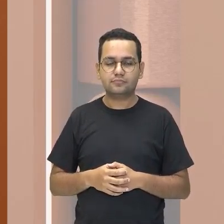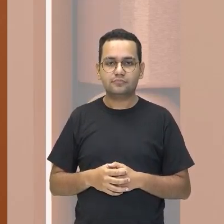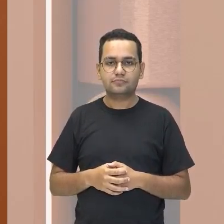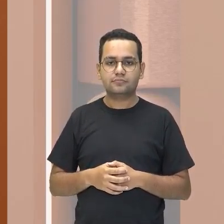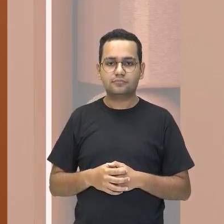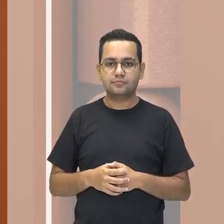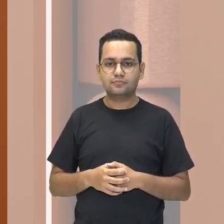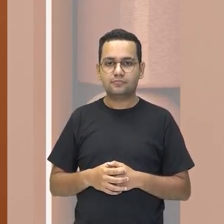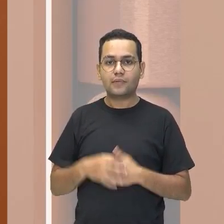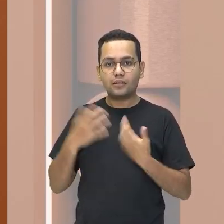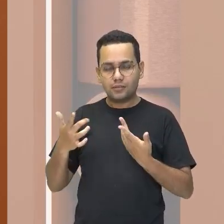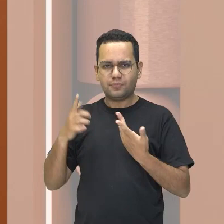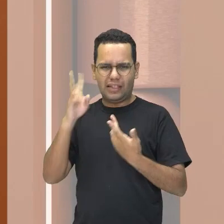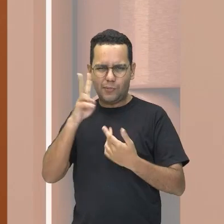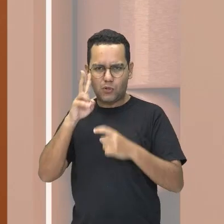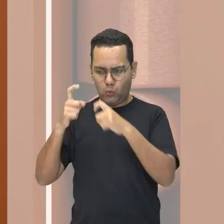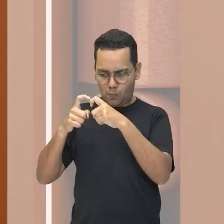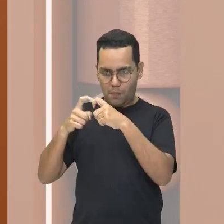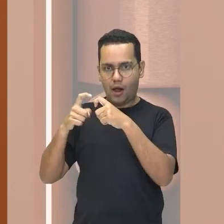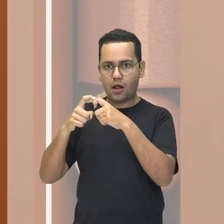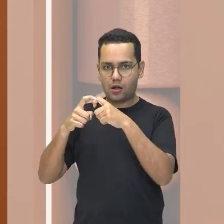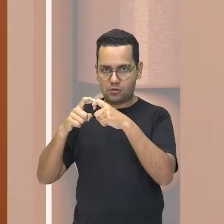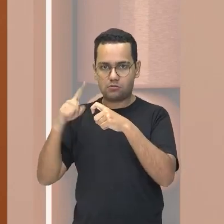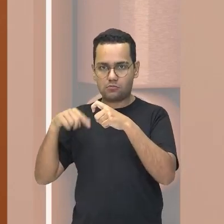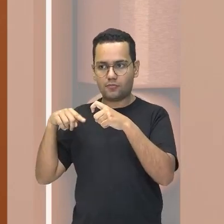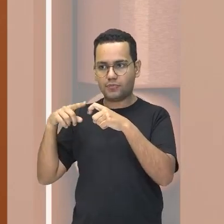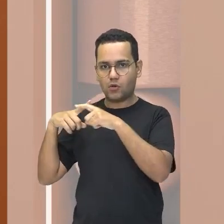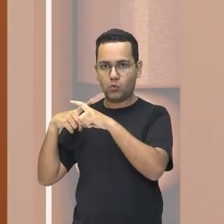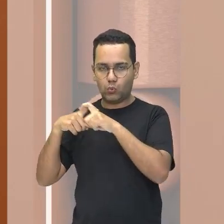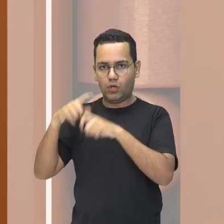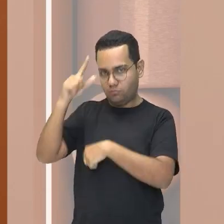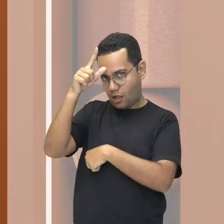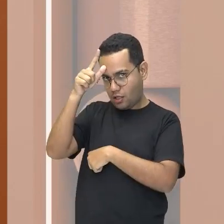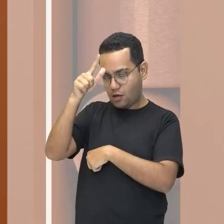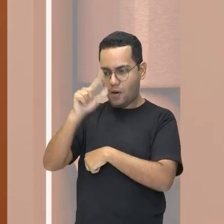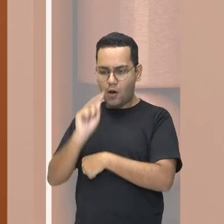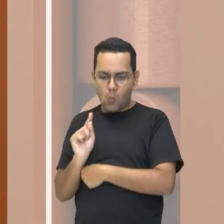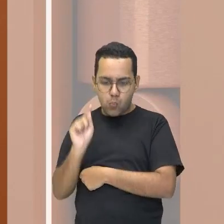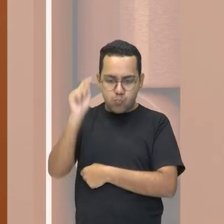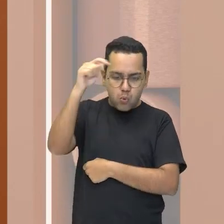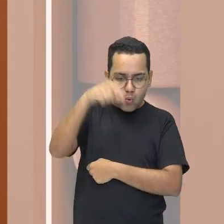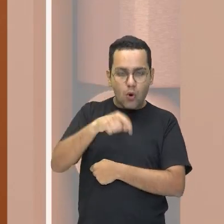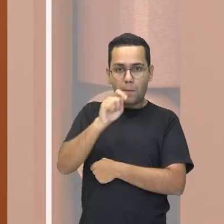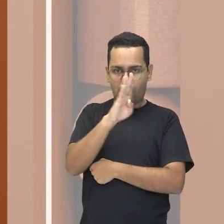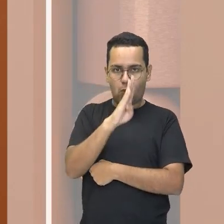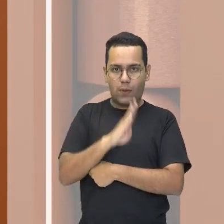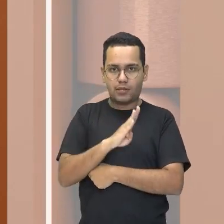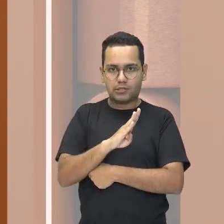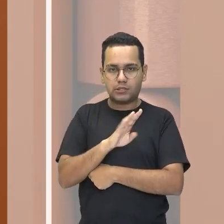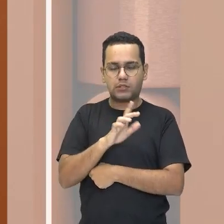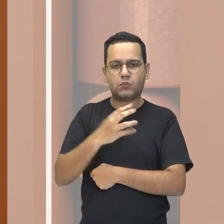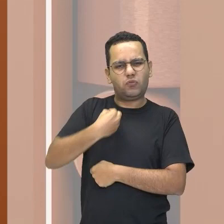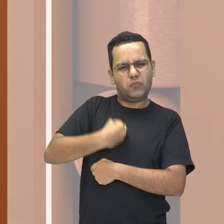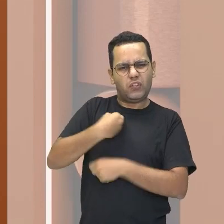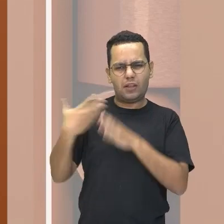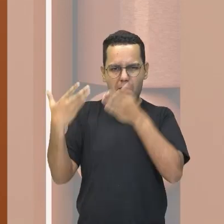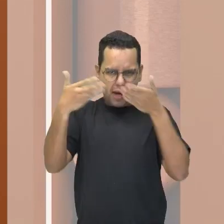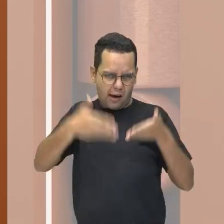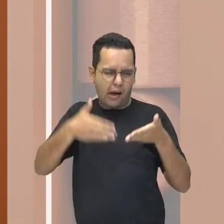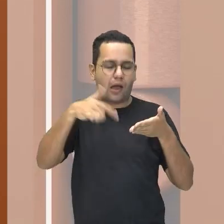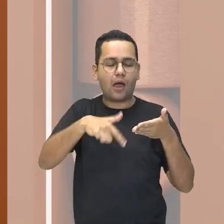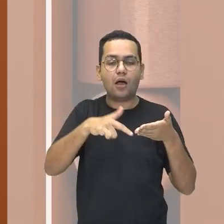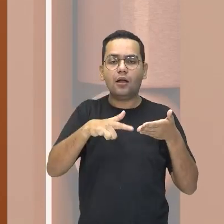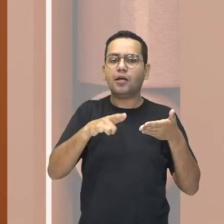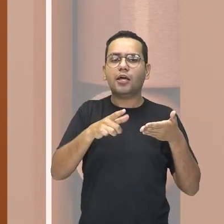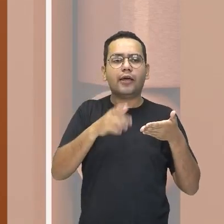para o Brasil e aqui acabou morrendo de velhice, não tendo sido pago os seus crimes